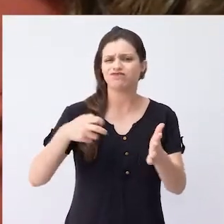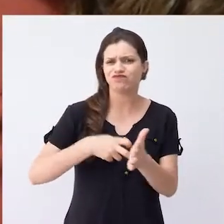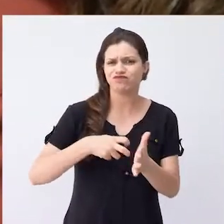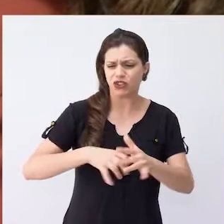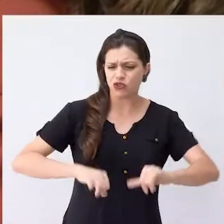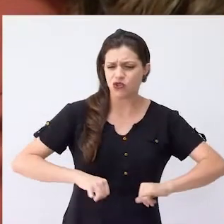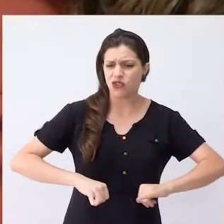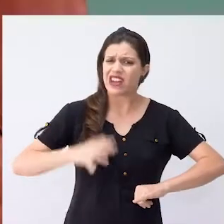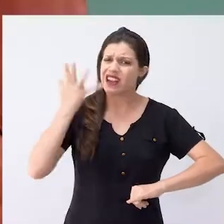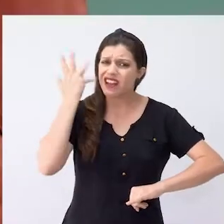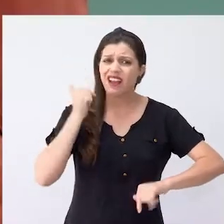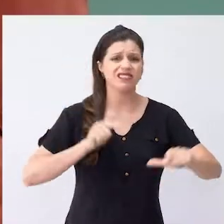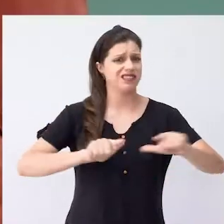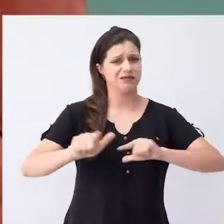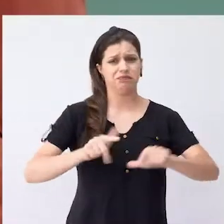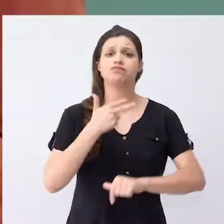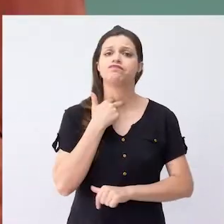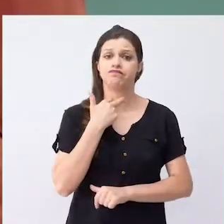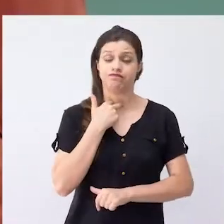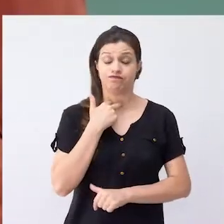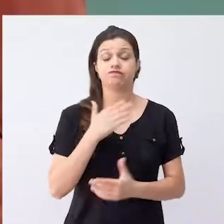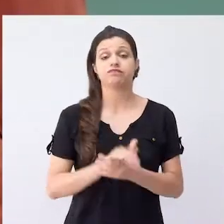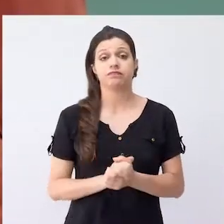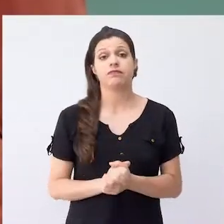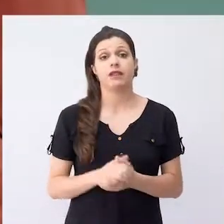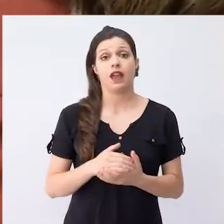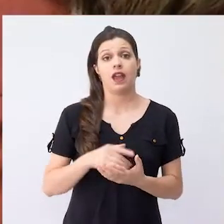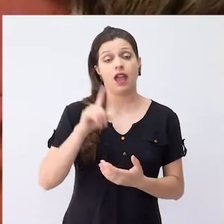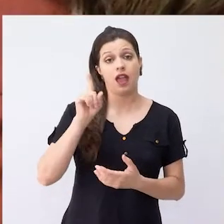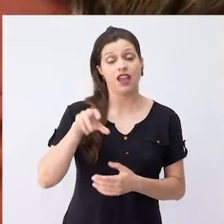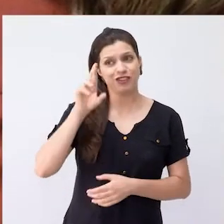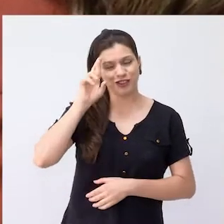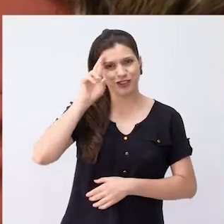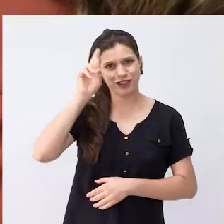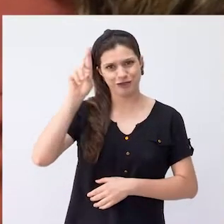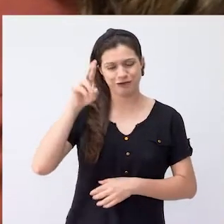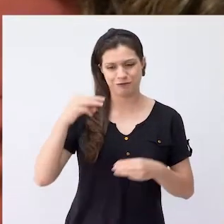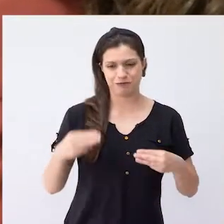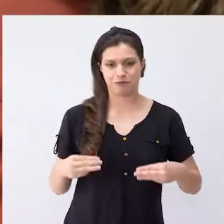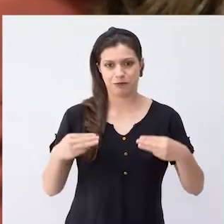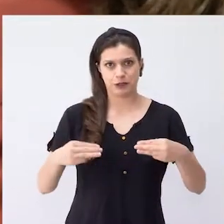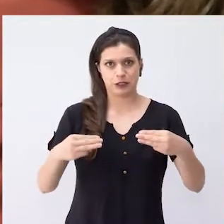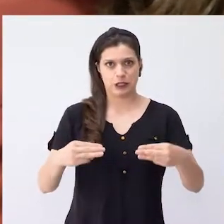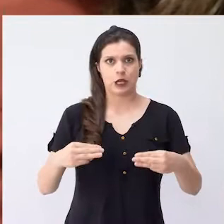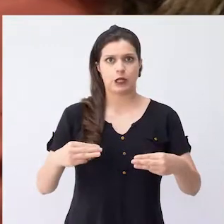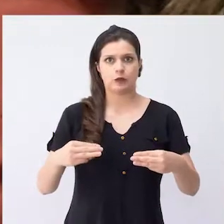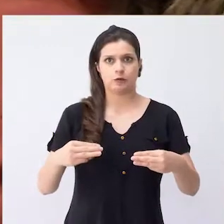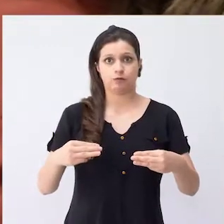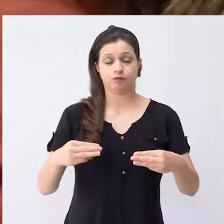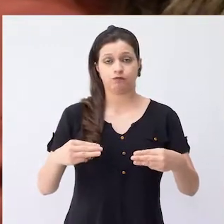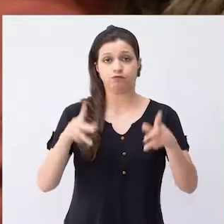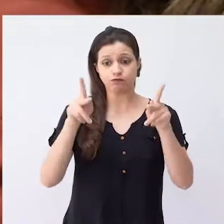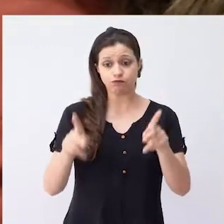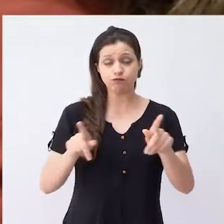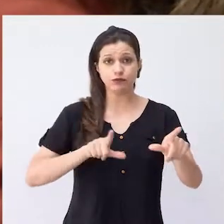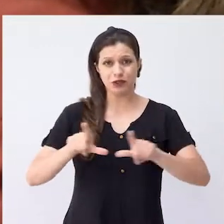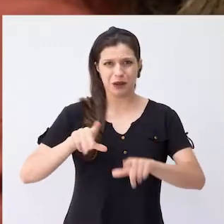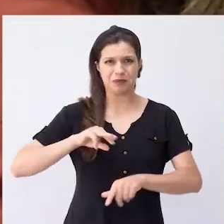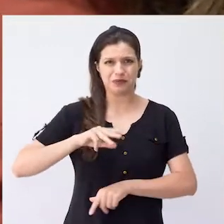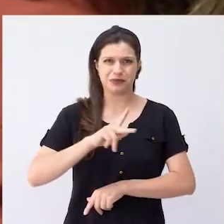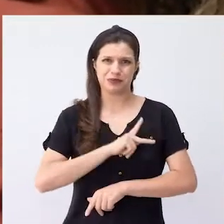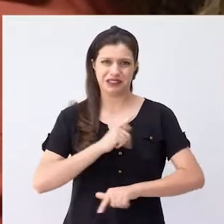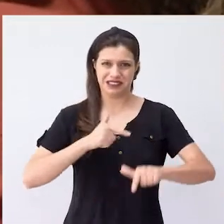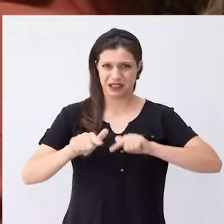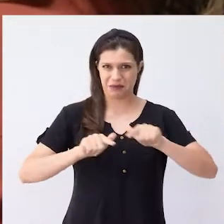infantil com a doutora Cândice Arósio, que ocupa a chefia do Ministério Público do Trabalho em Mato Grosso do Sul. No bloco anterior, antes